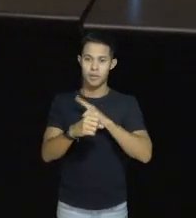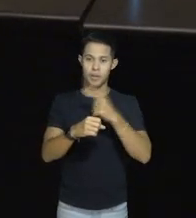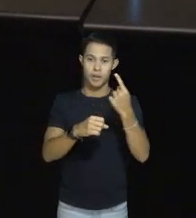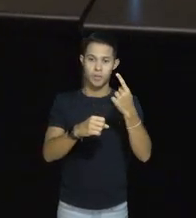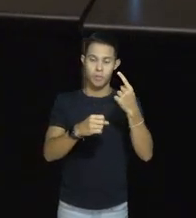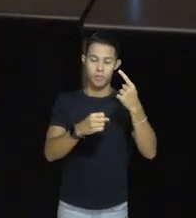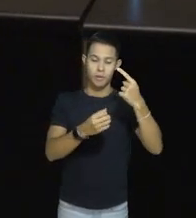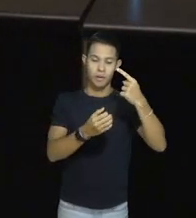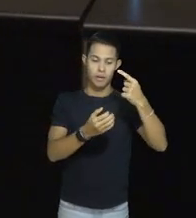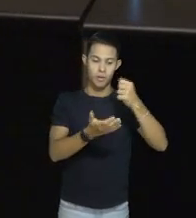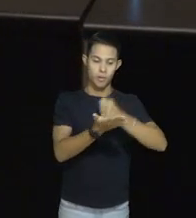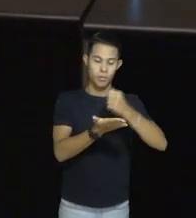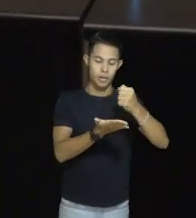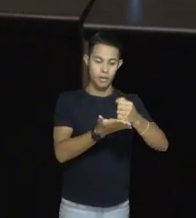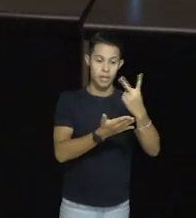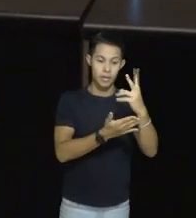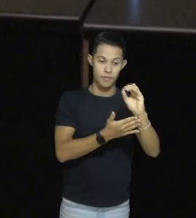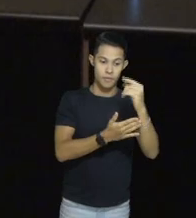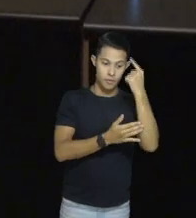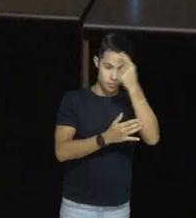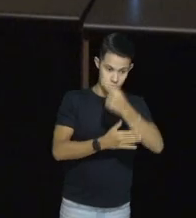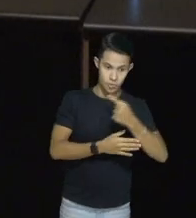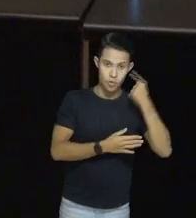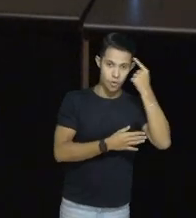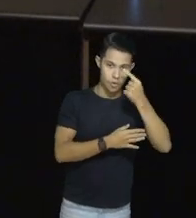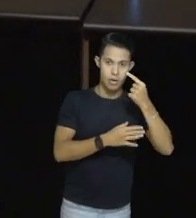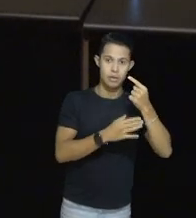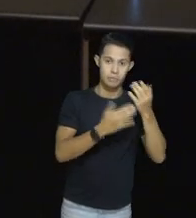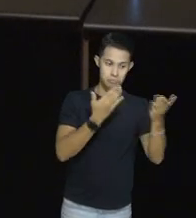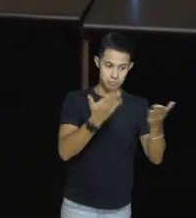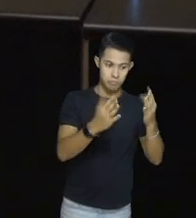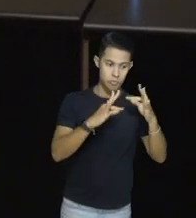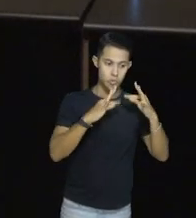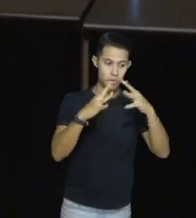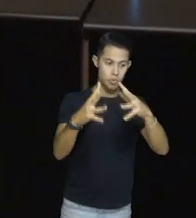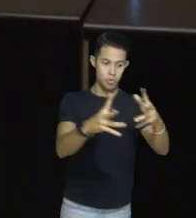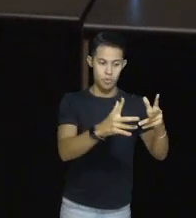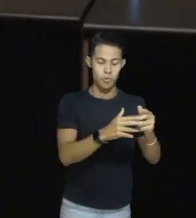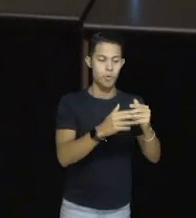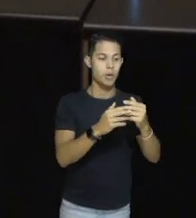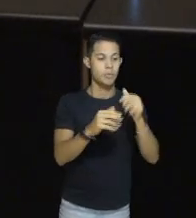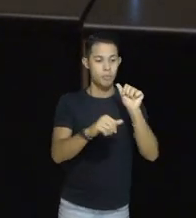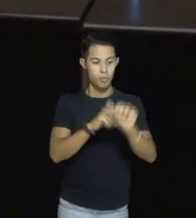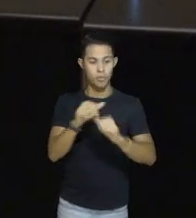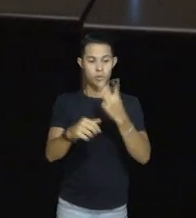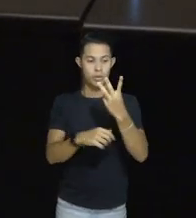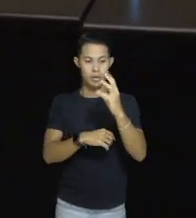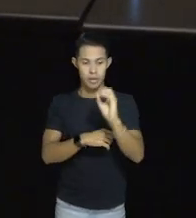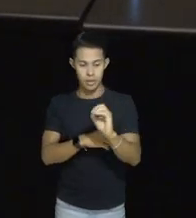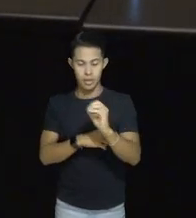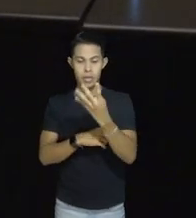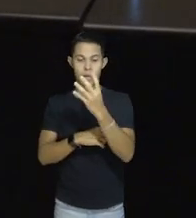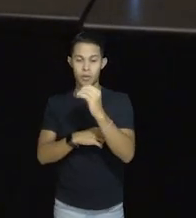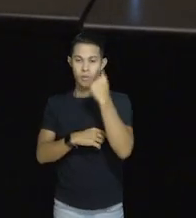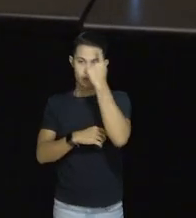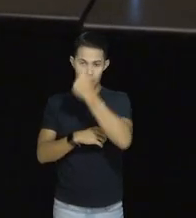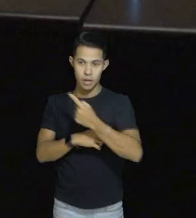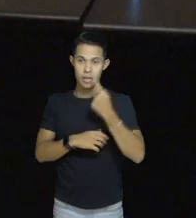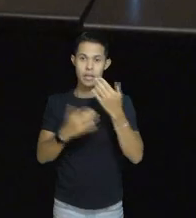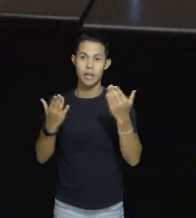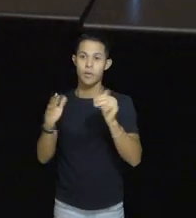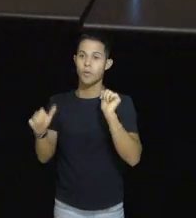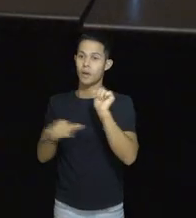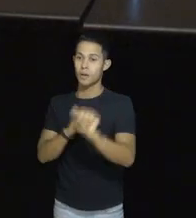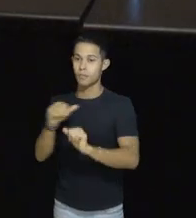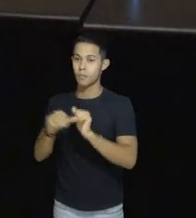inteirinho, para atender a rede e a saúde. A gente foi para 30, foi para 40, hoje a gente tem 80, uma na saúde, uma na educação e as